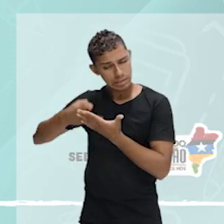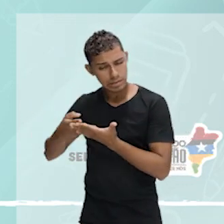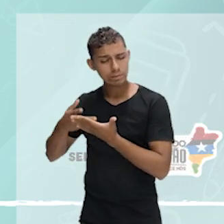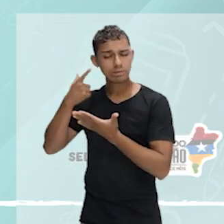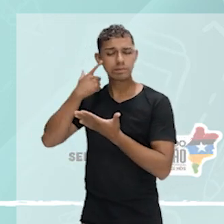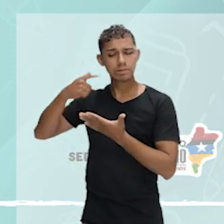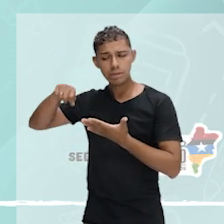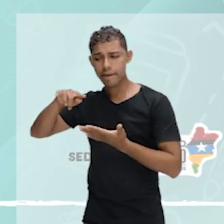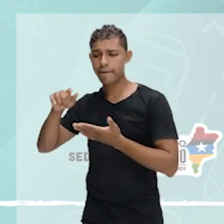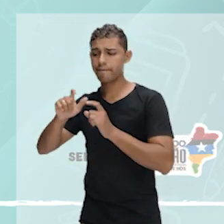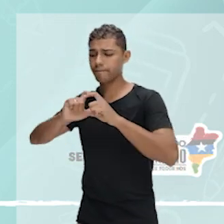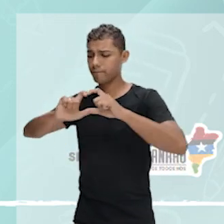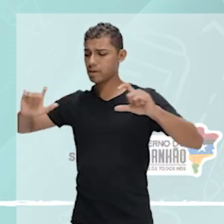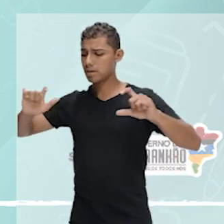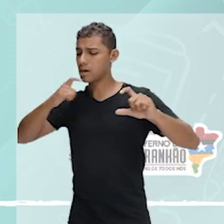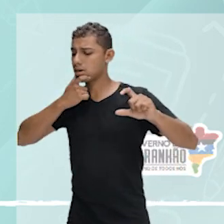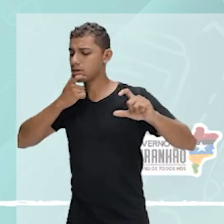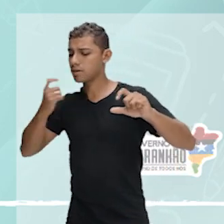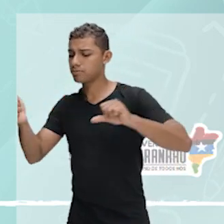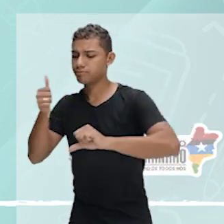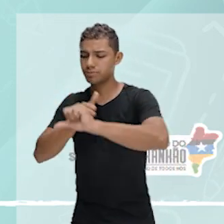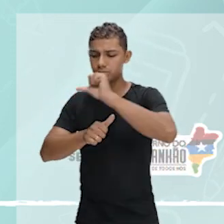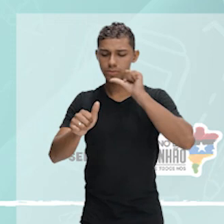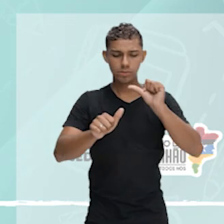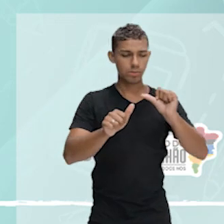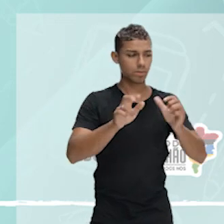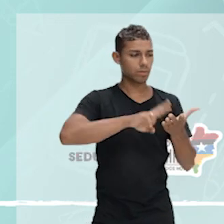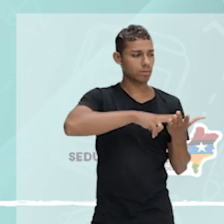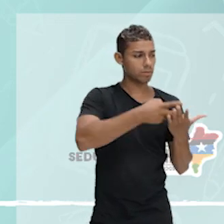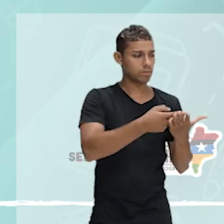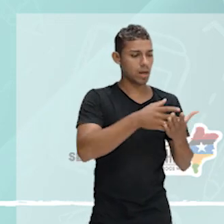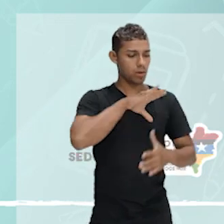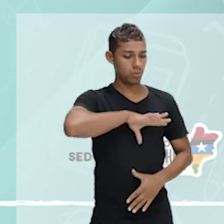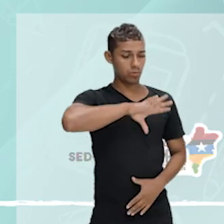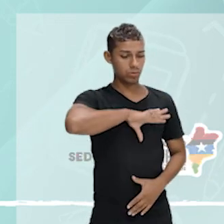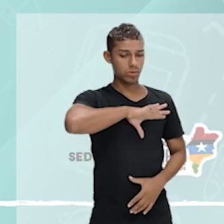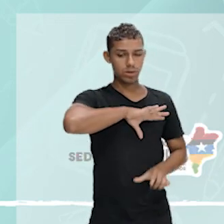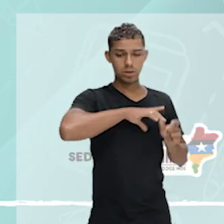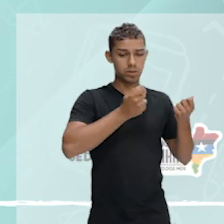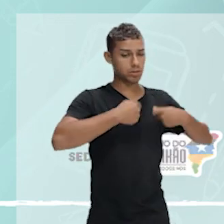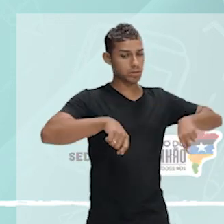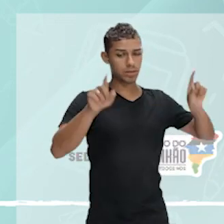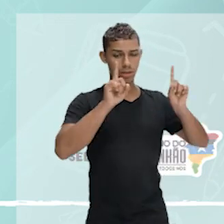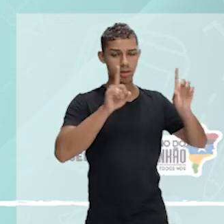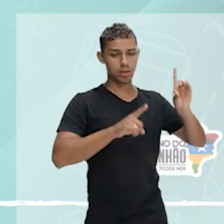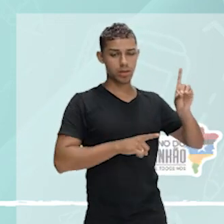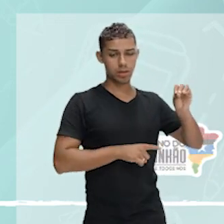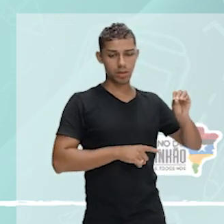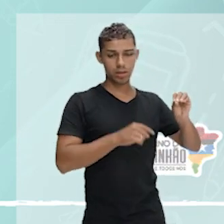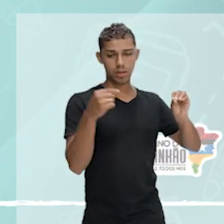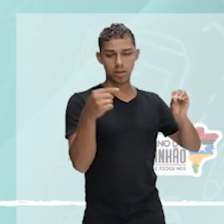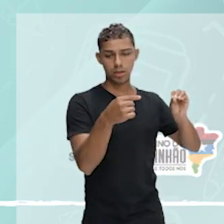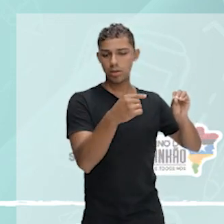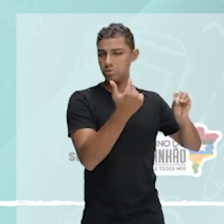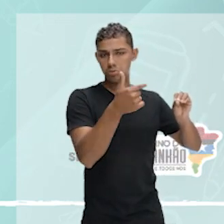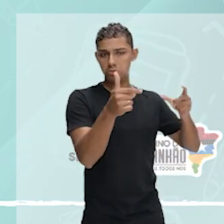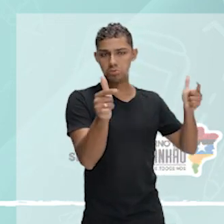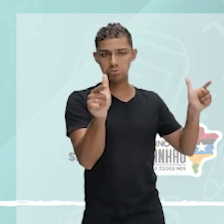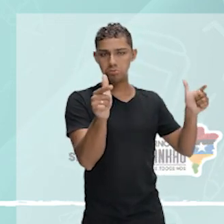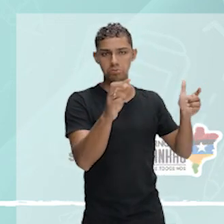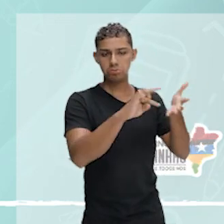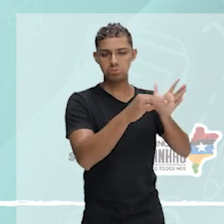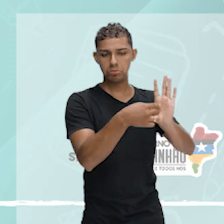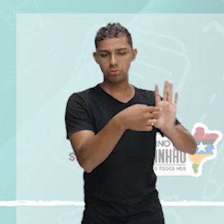uma frase em inglês e passar ela para o português, você não precisa traduzir o do. O do não tem um significado